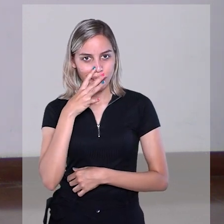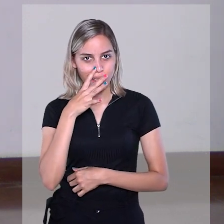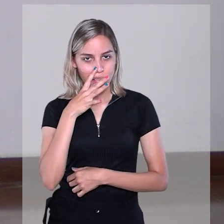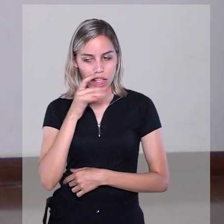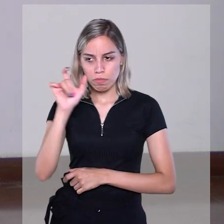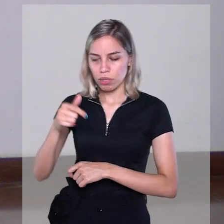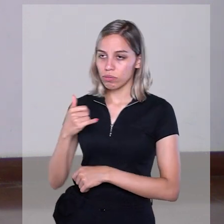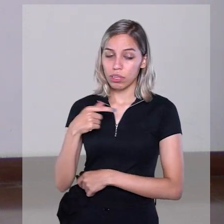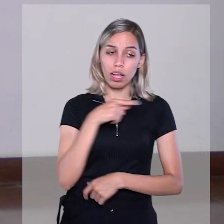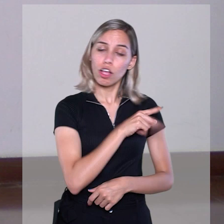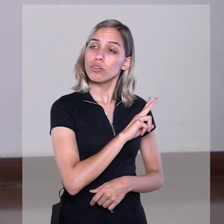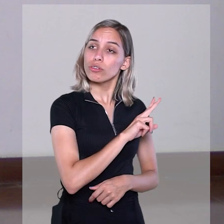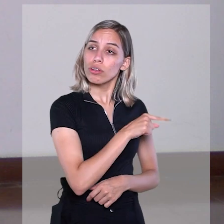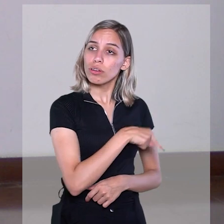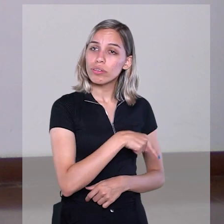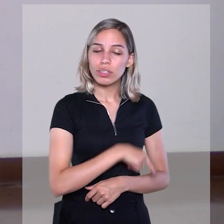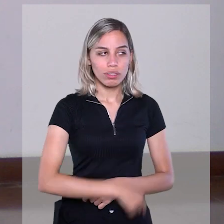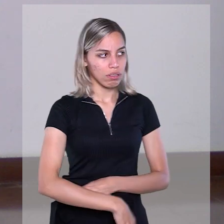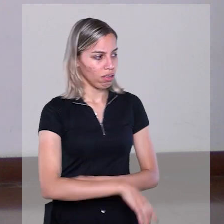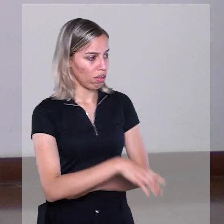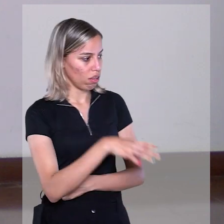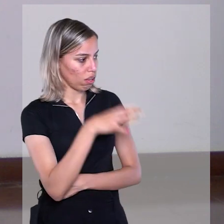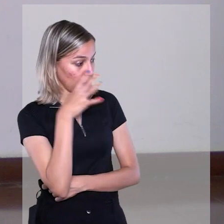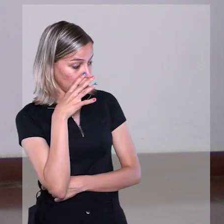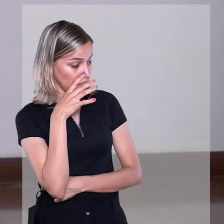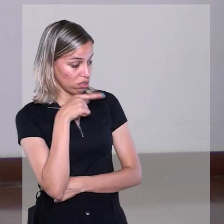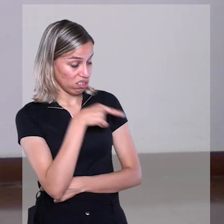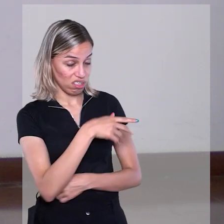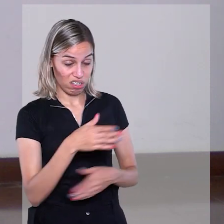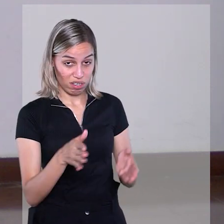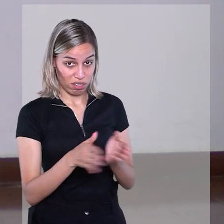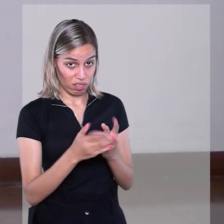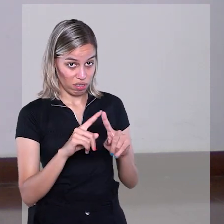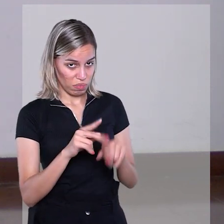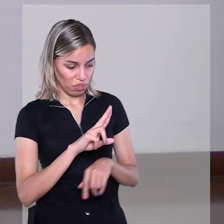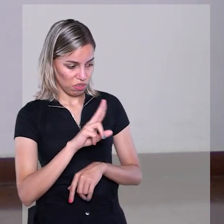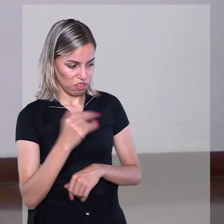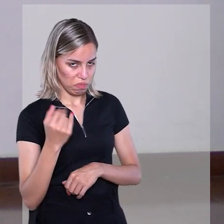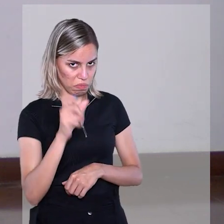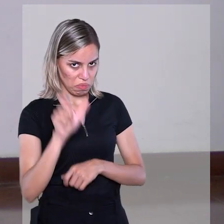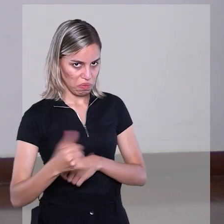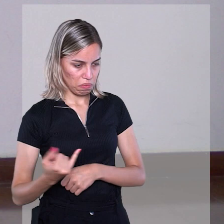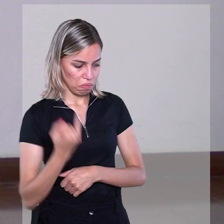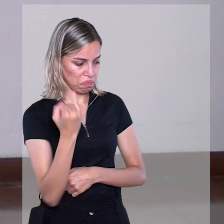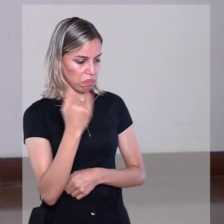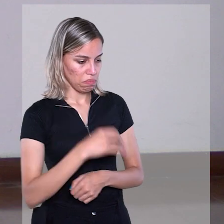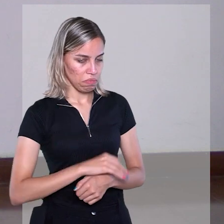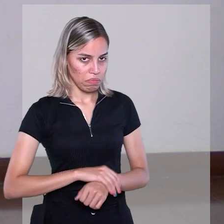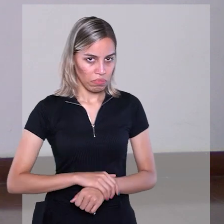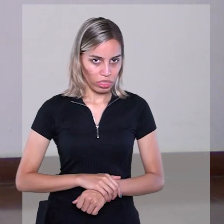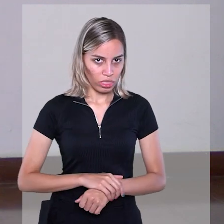importante, dizia, com um riso maroto. Uma noite a bombogira me disse, rodopiante, o dedo bem na minha cara,